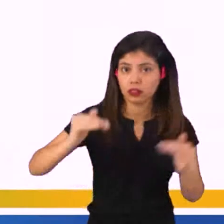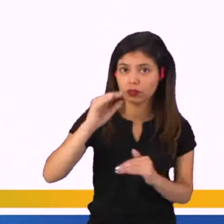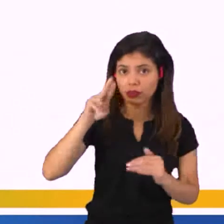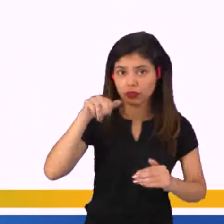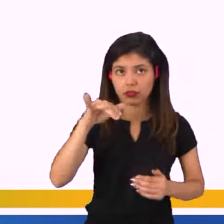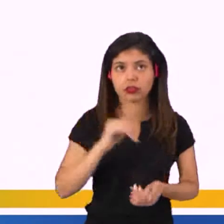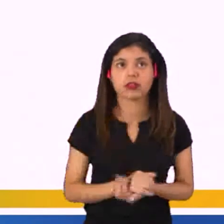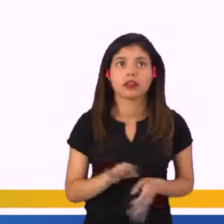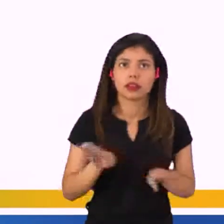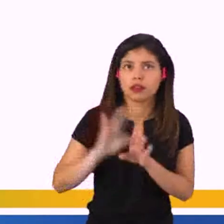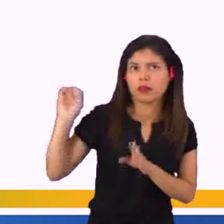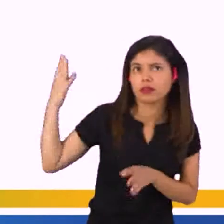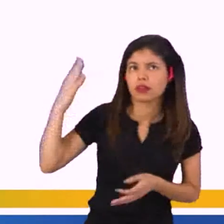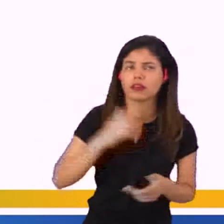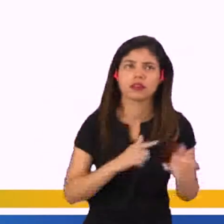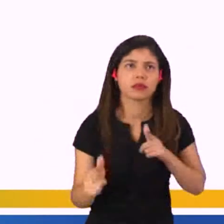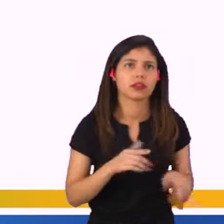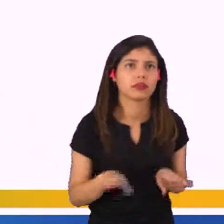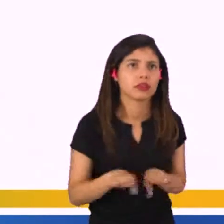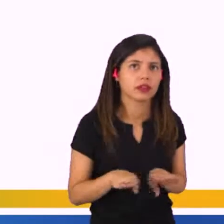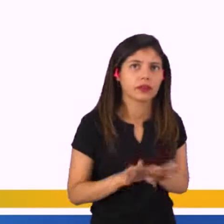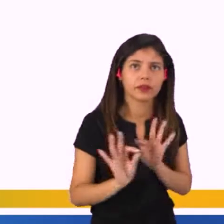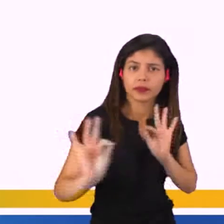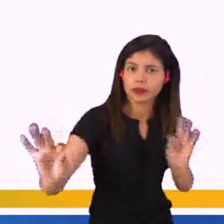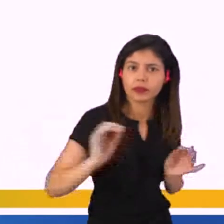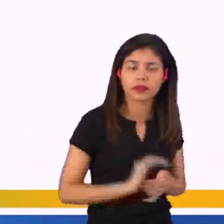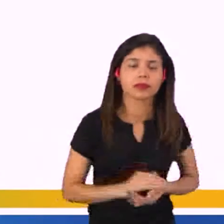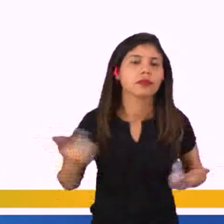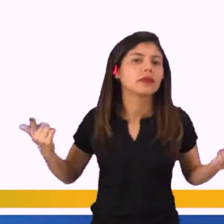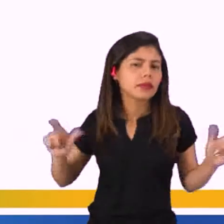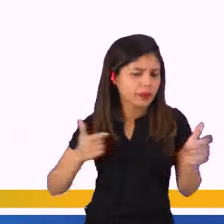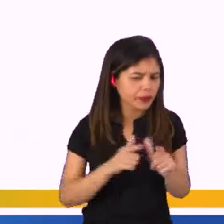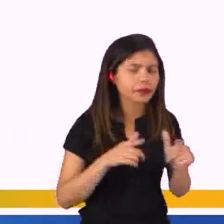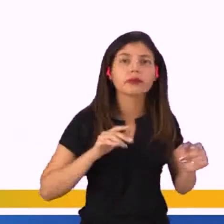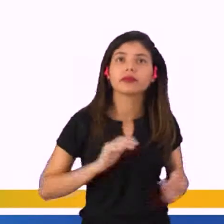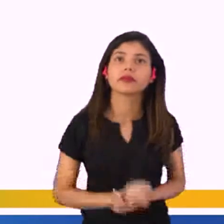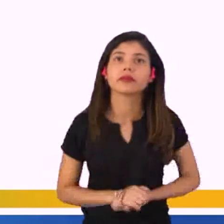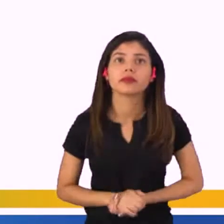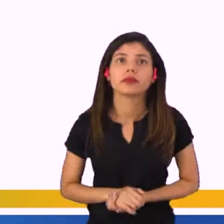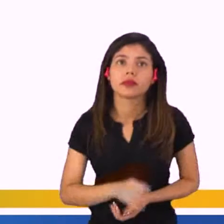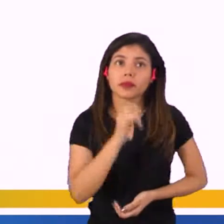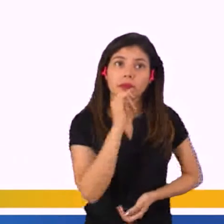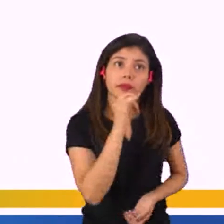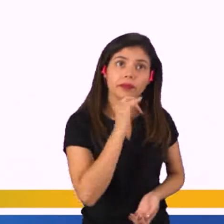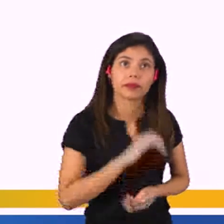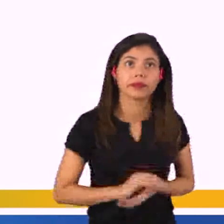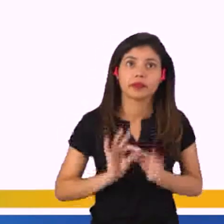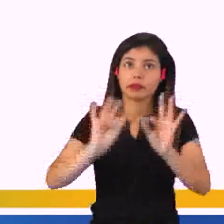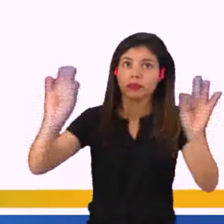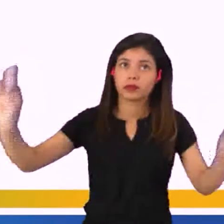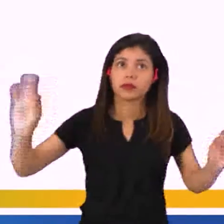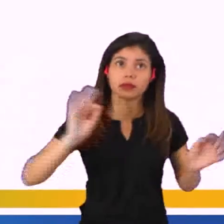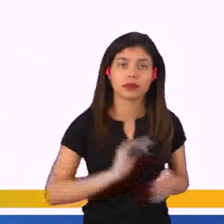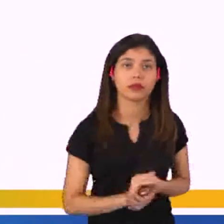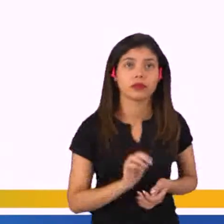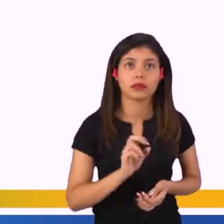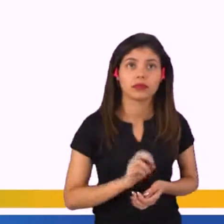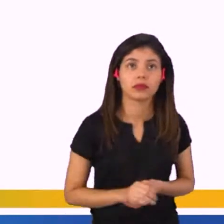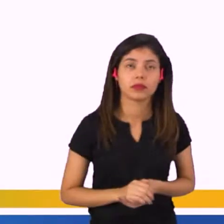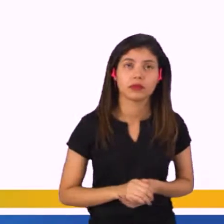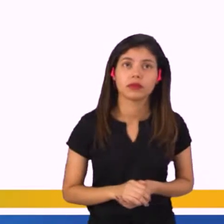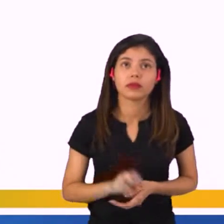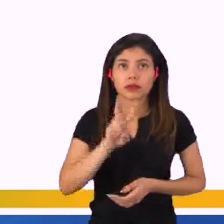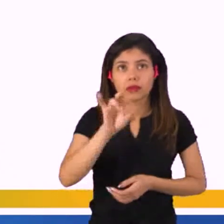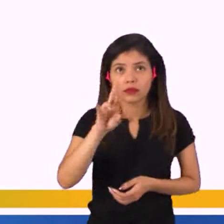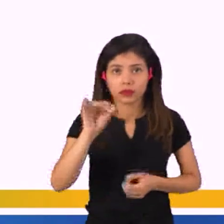metro, também acontece de trabalharmos com medidas de comprimentos muito pequenas. Por exemplo, a medida do